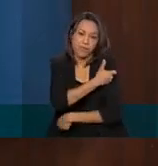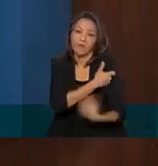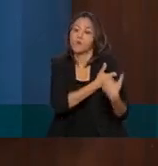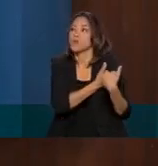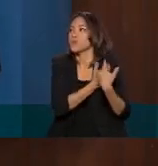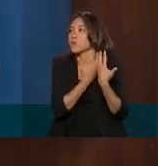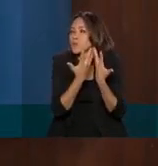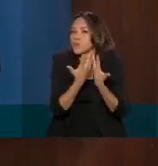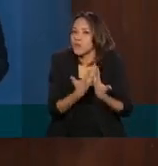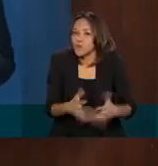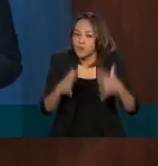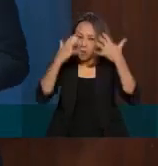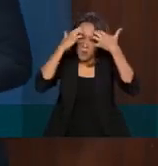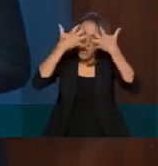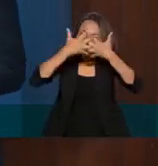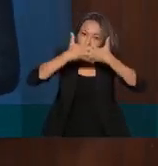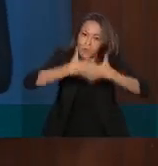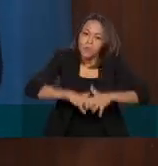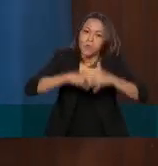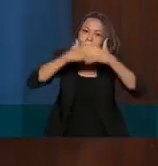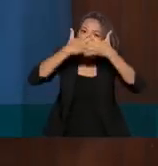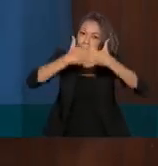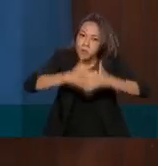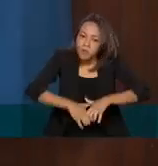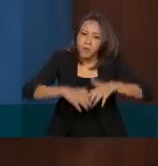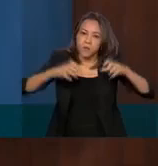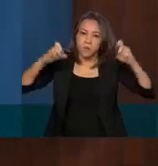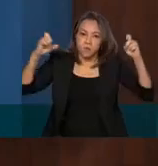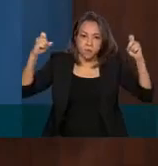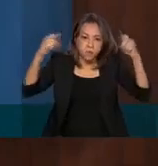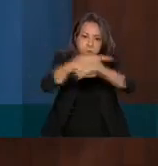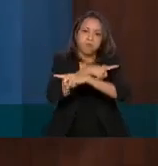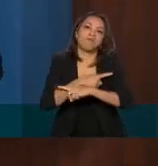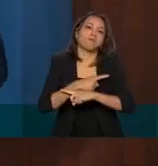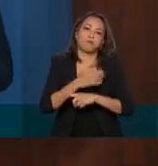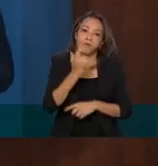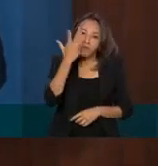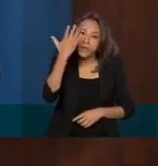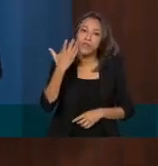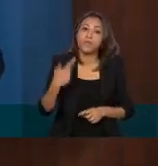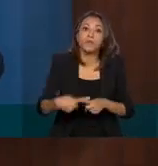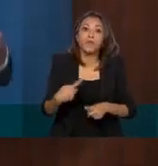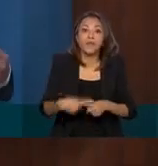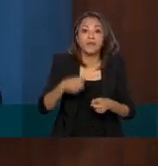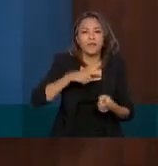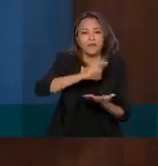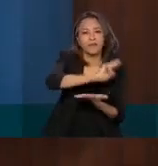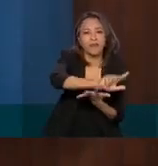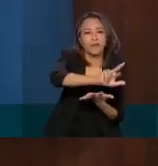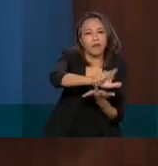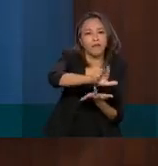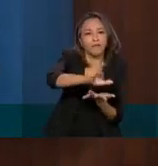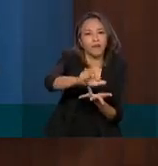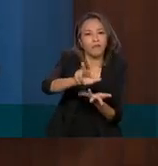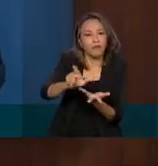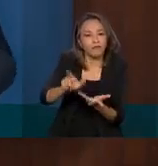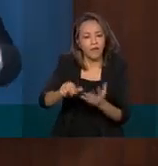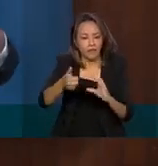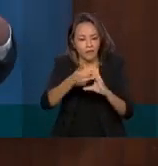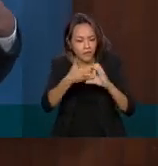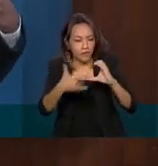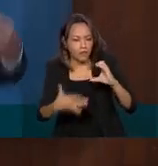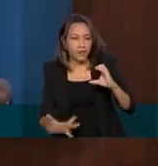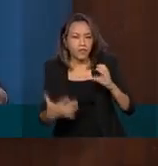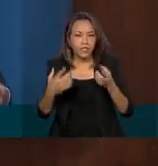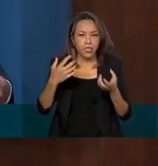mais complexos dentro da Gerência Geral de Medicamentos e Produtos Biológicos, porque envolve uma série de aspectos, tanto